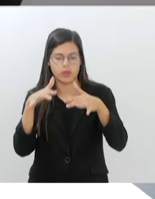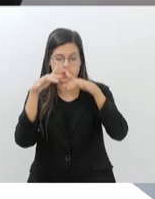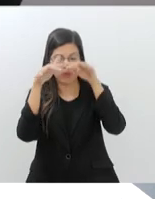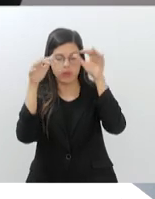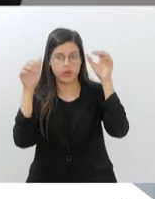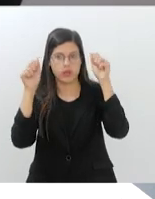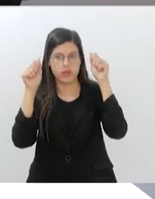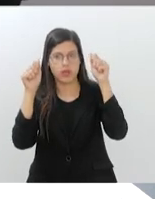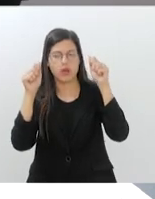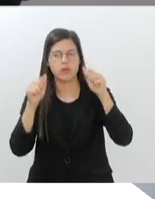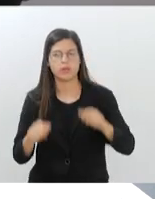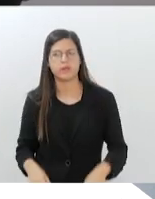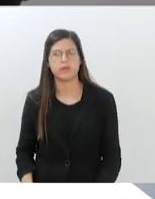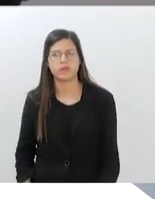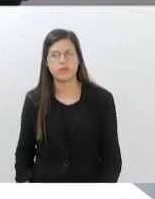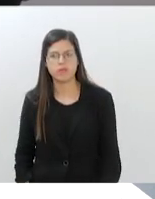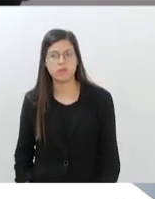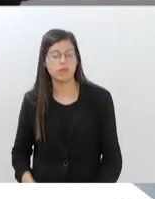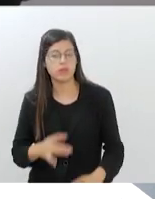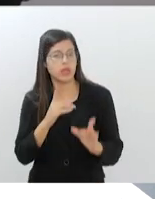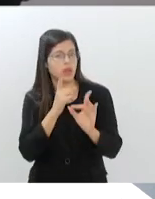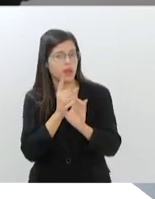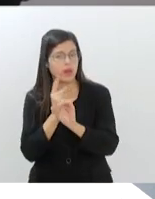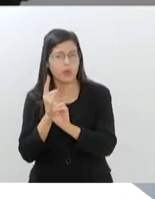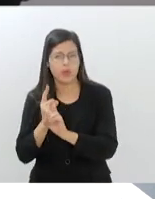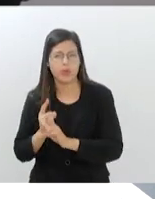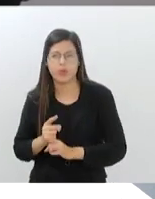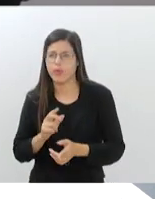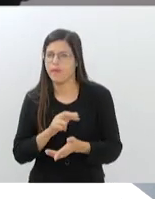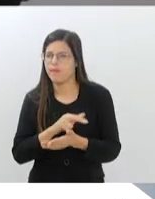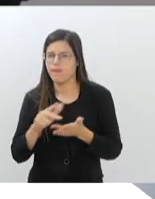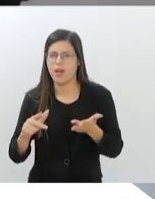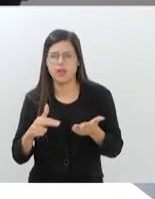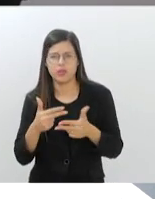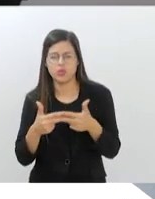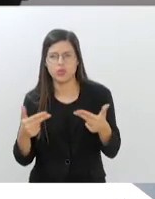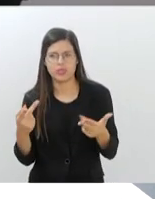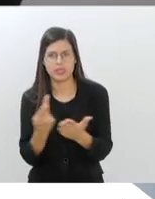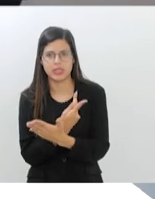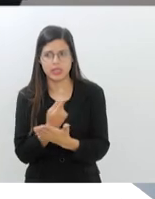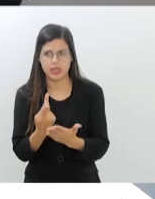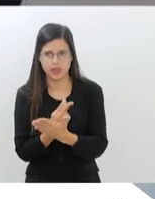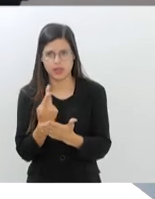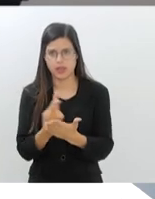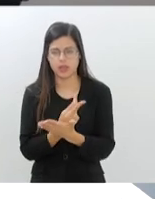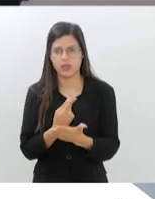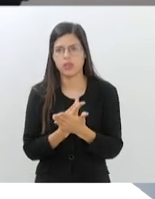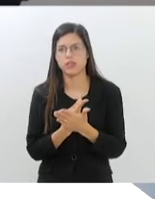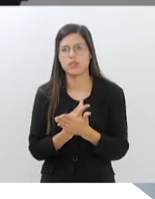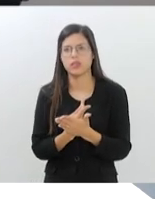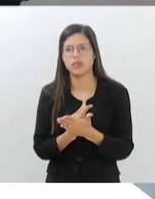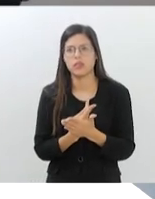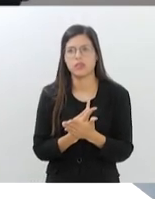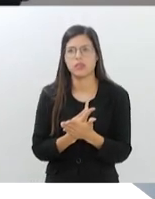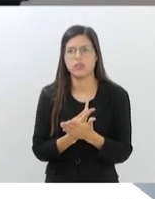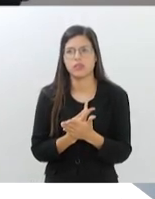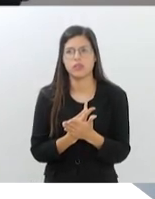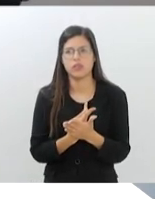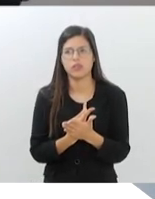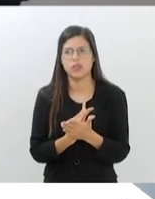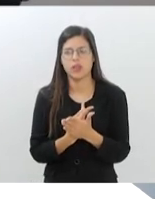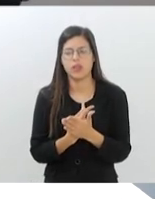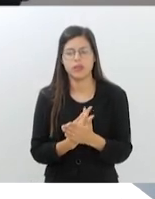de de encontrar diversas irregularidades né sustou o